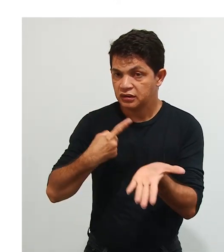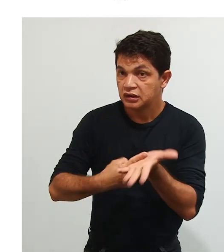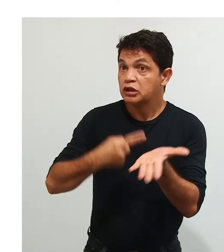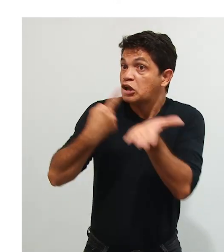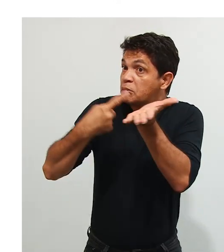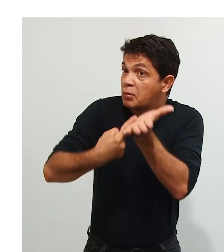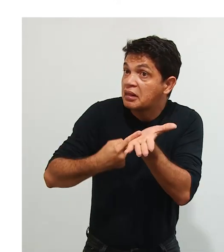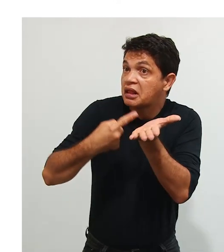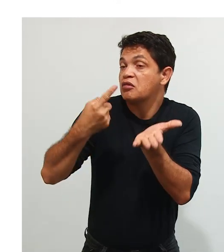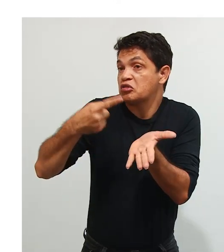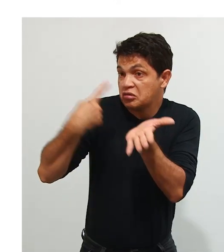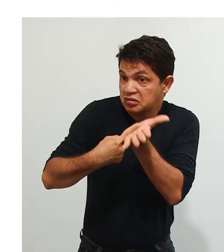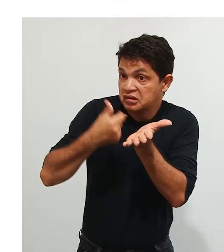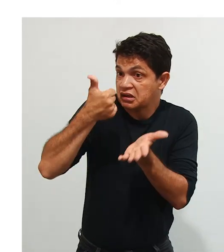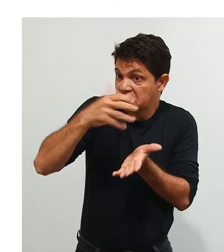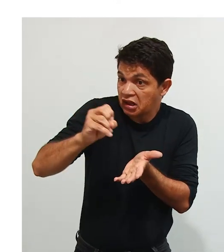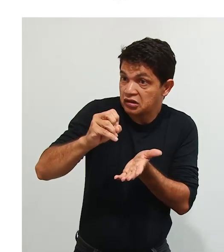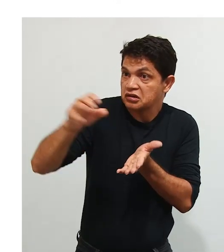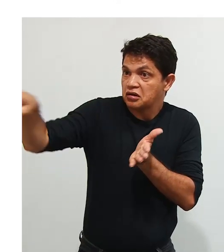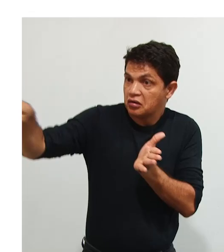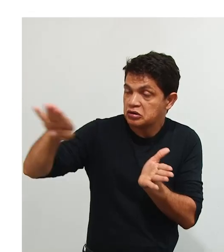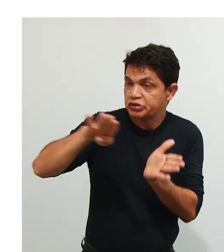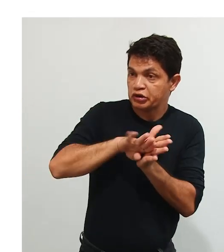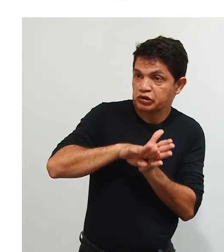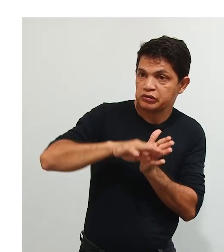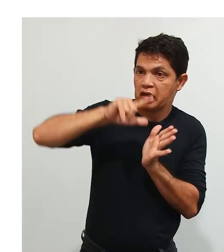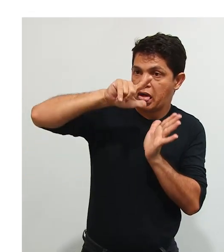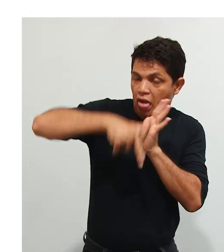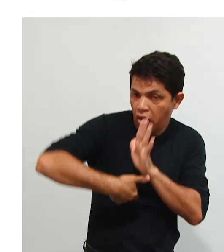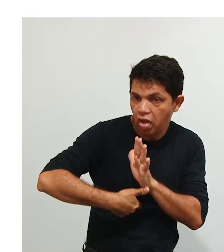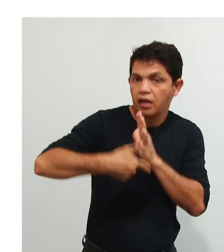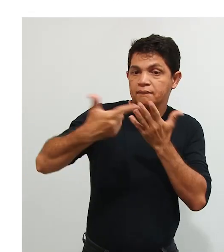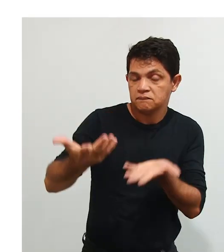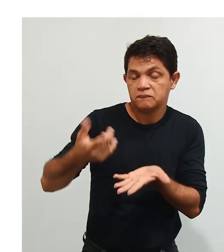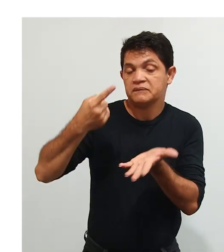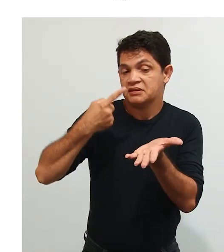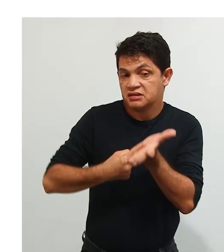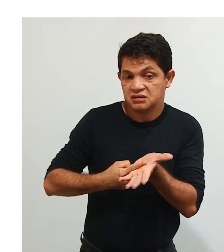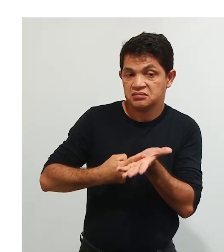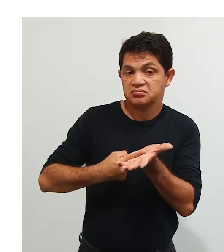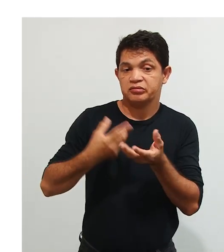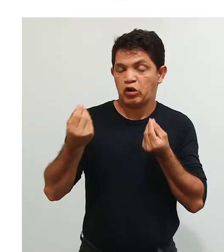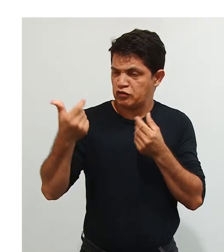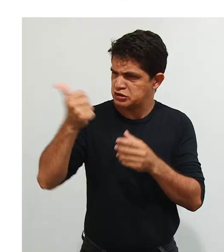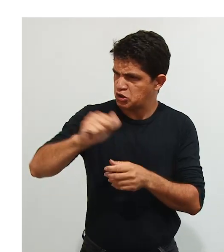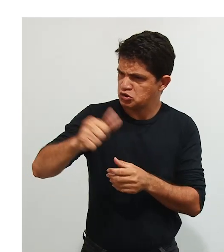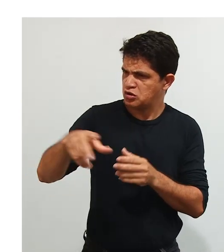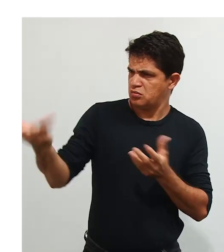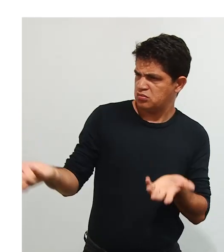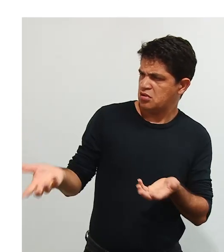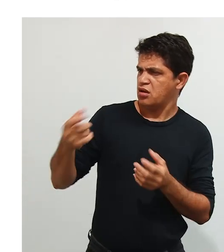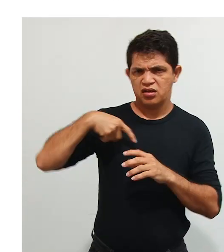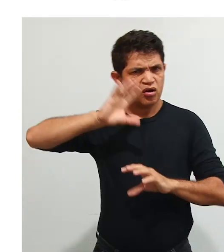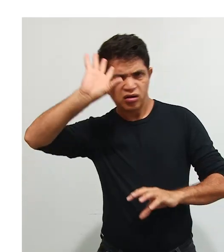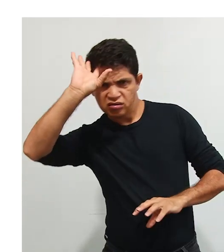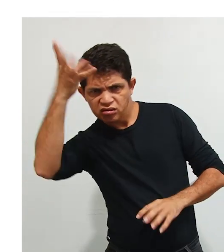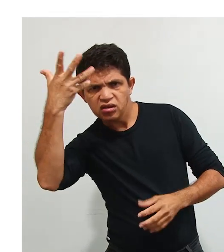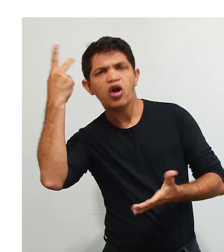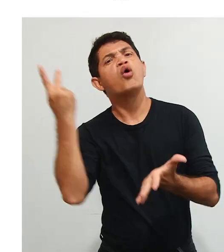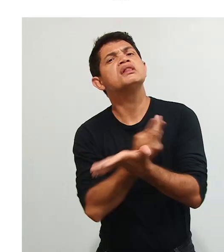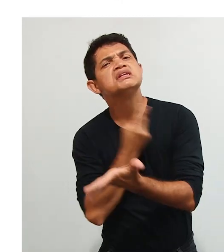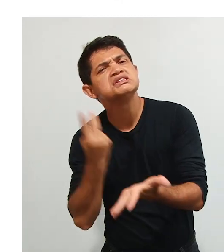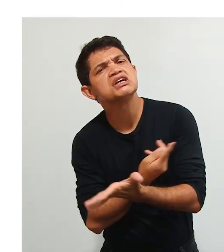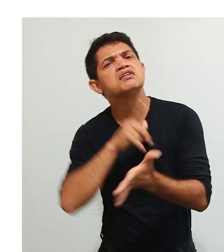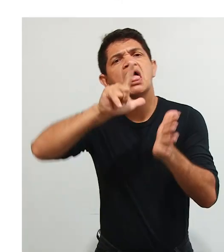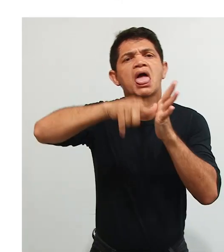10 horas e você chegou às 11. O que houve? A gente nem sabe o que aconteceu, né? Pode